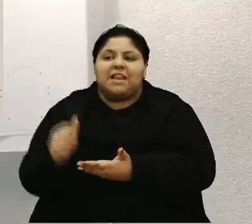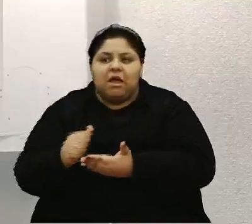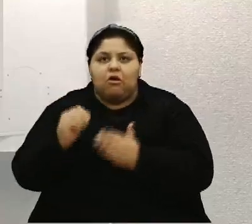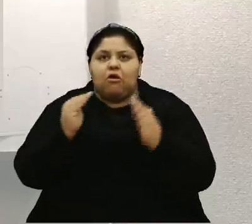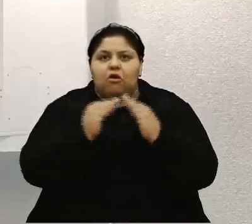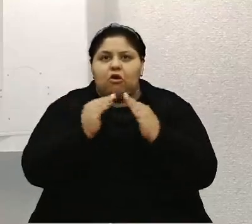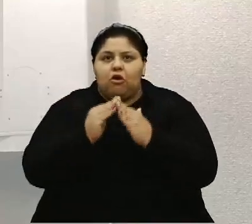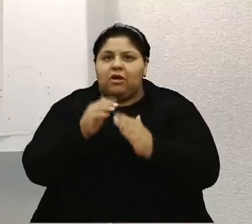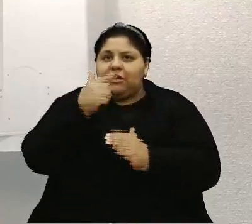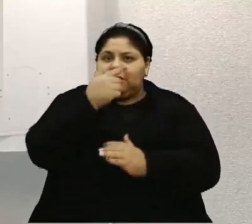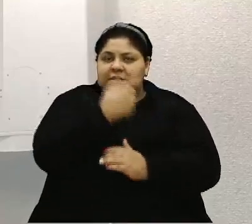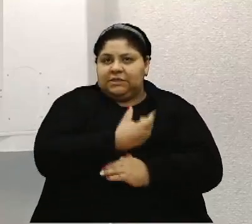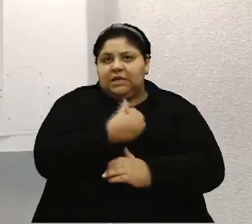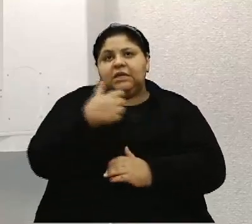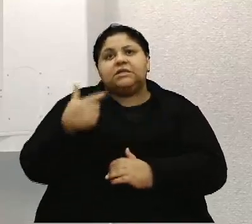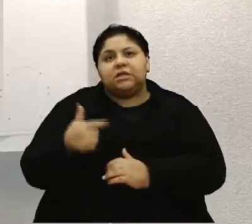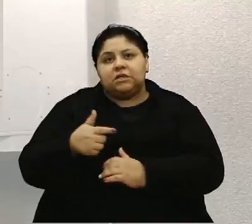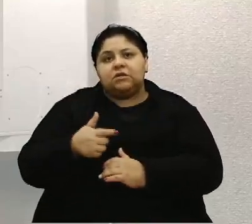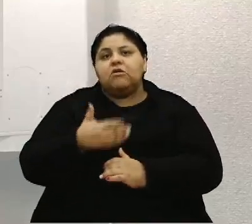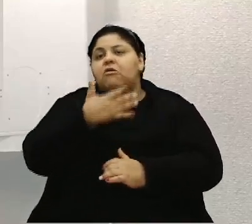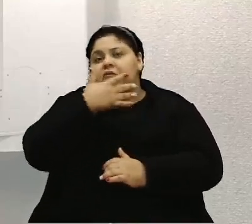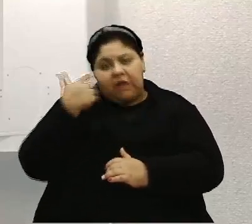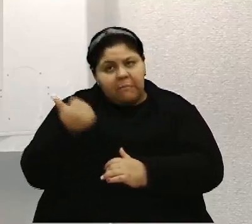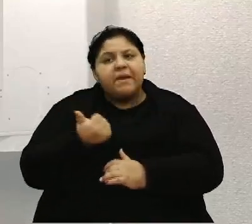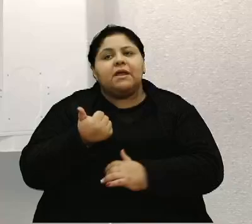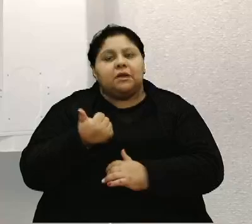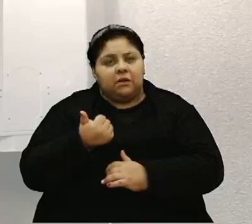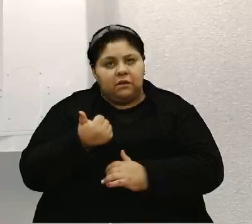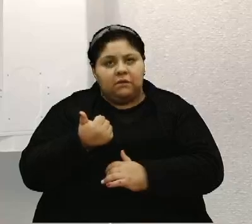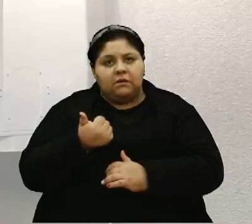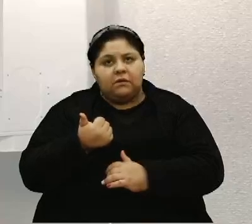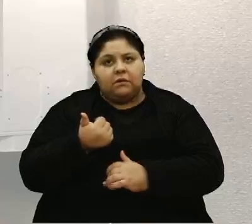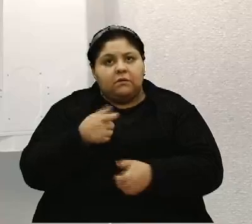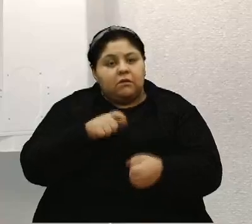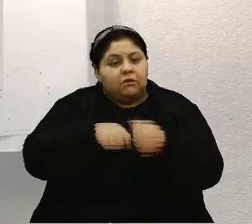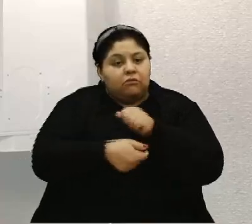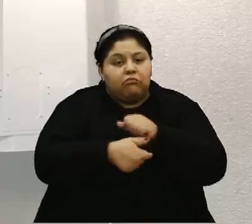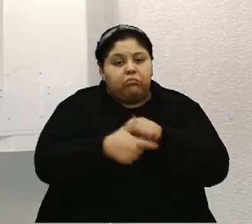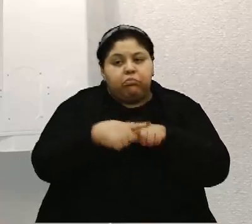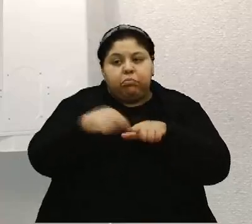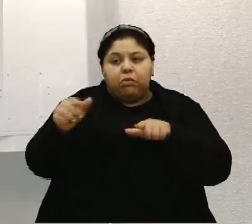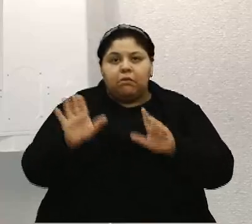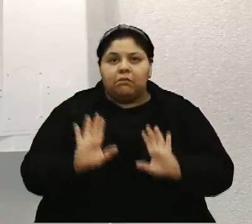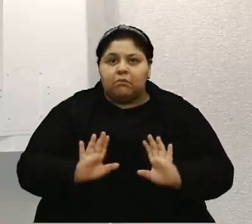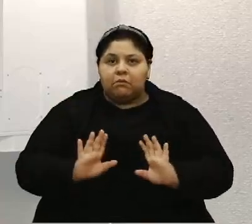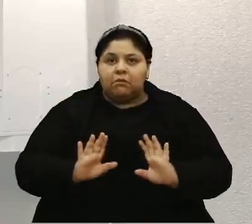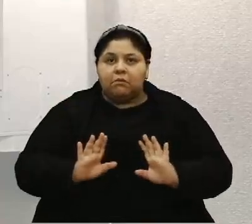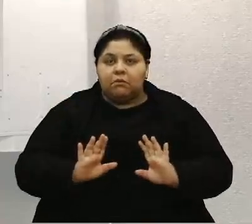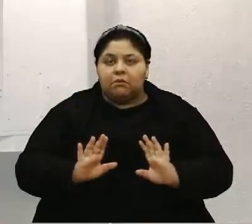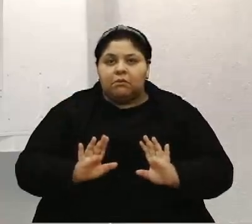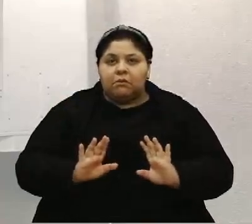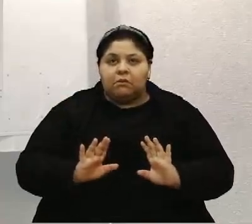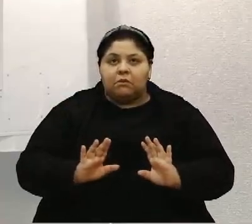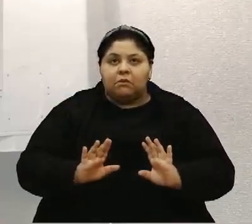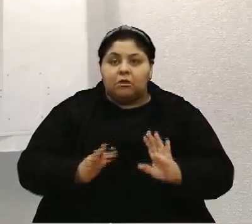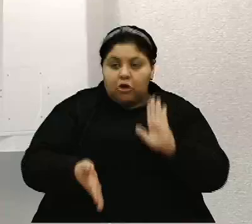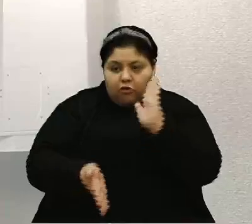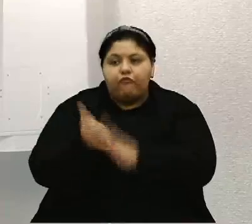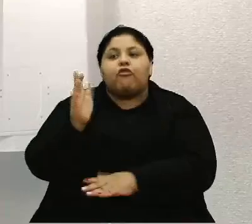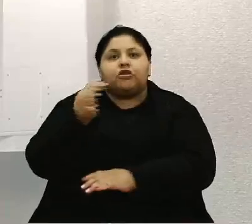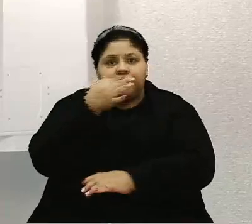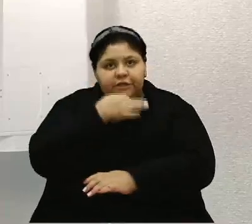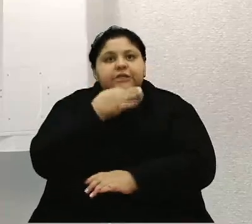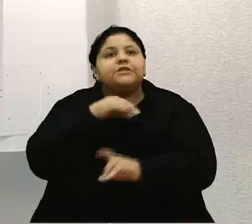6, 7 andares, aí vale a pena investir. Aí os investidores fogem, porque não vale a pena. E fogem de Caxias